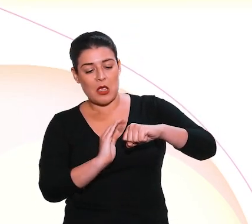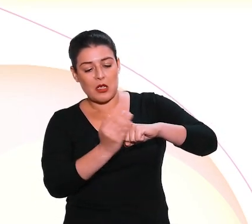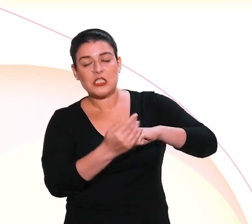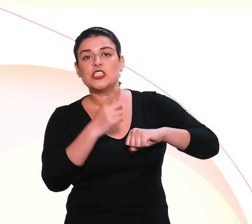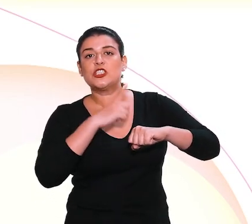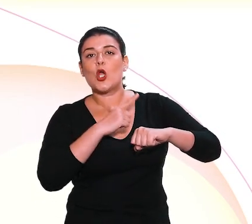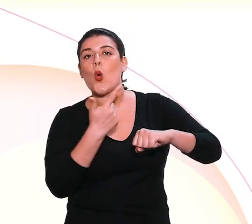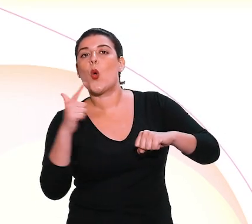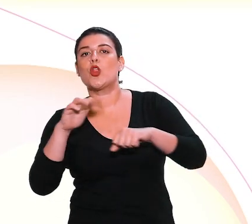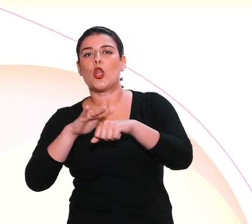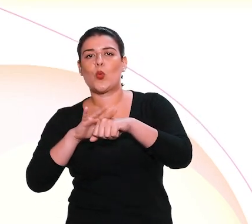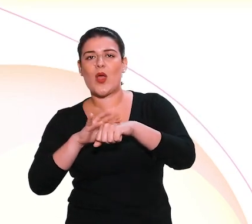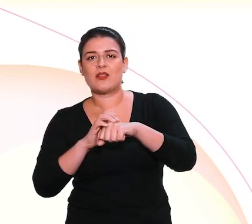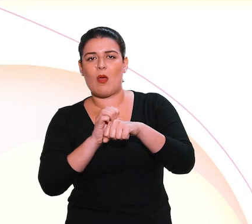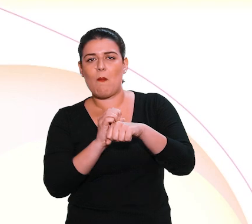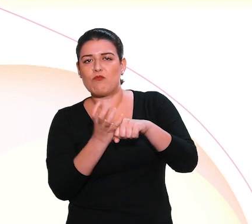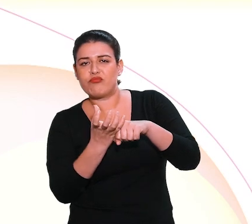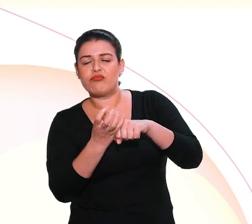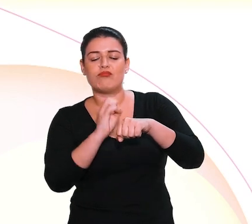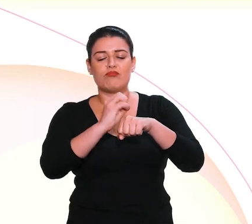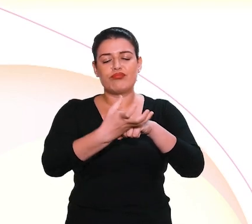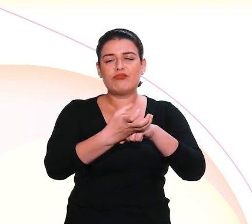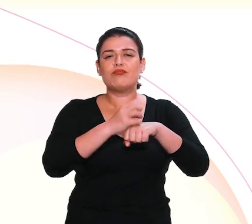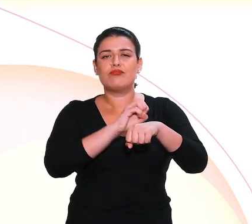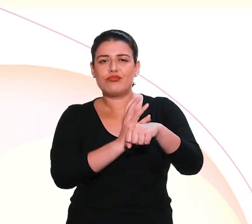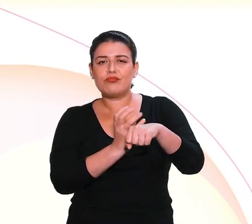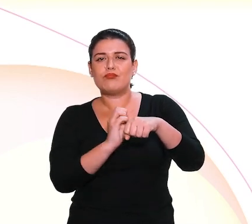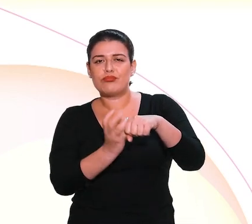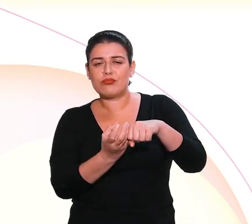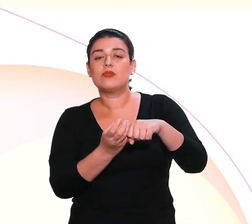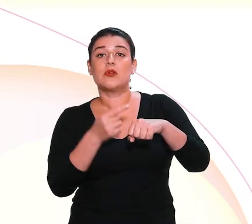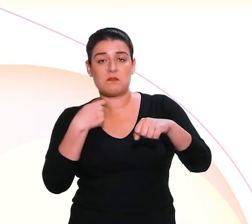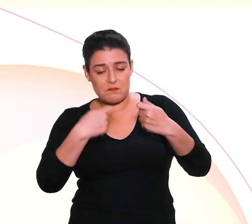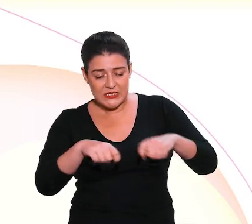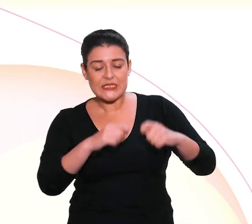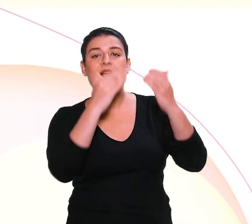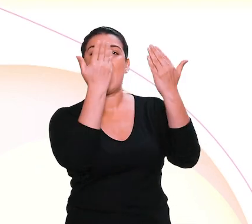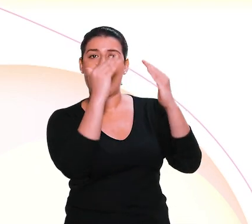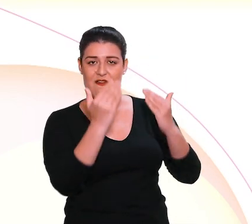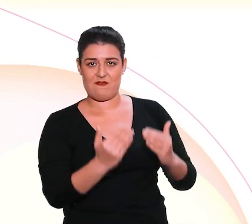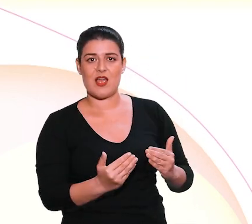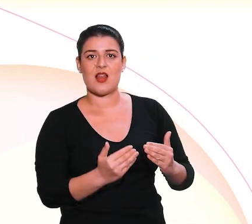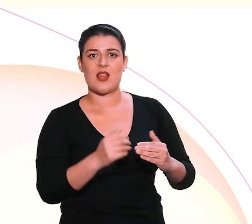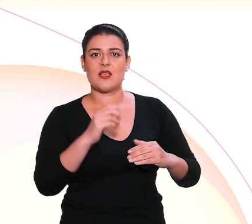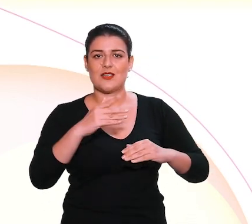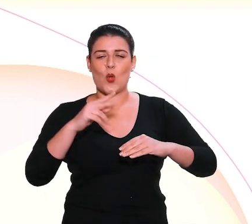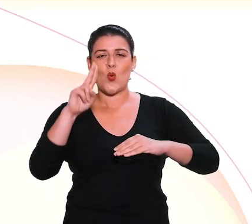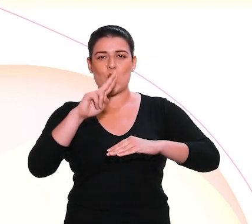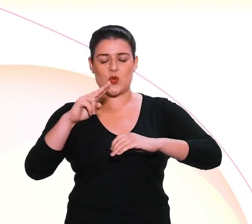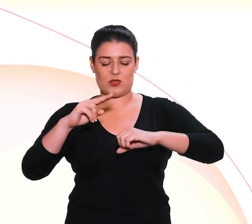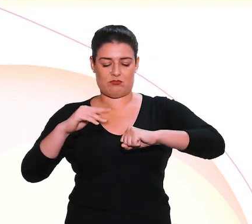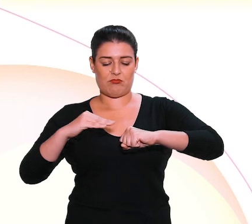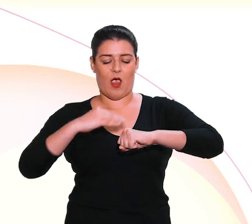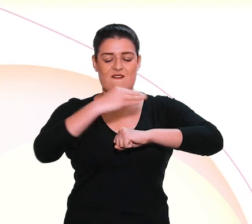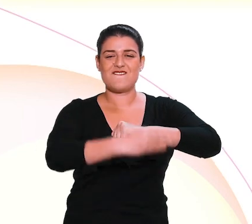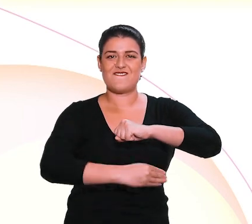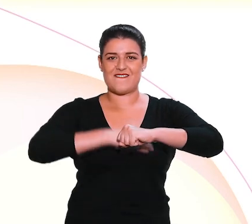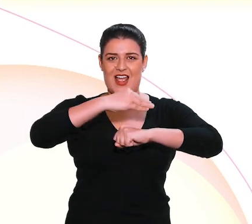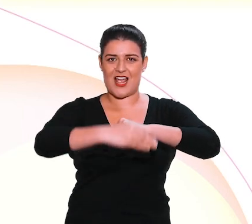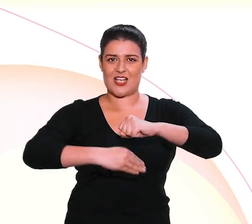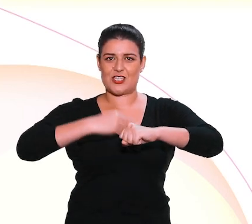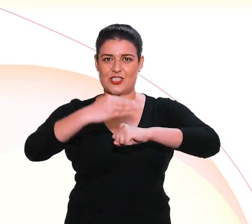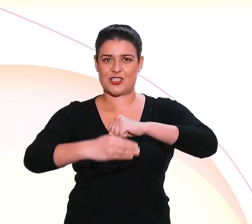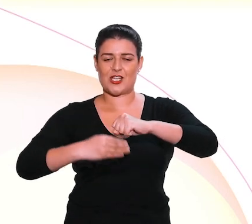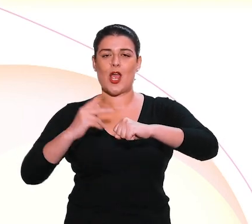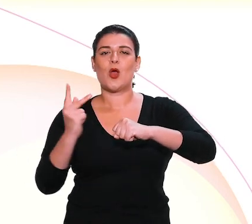doenças associadas, como psoríase, eczema, dermatite, furúnculo. É muito comum o paciente que começa a enfaixar o coto, por exemplo, ter uma